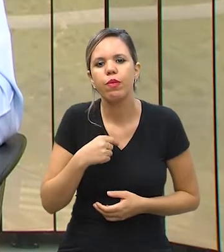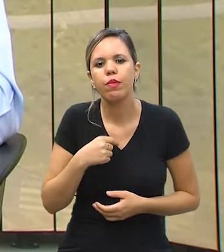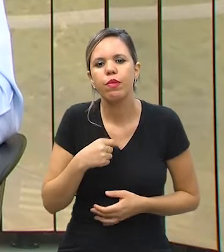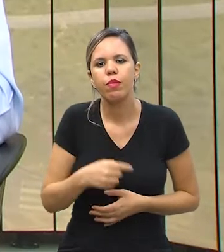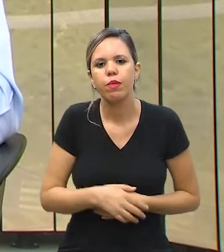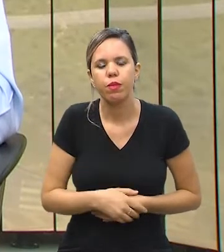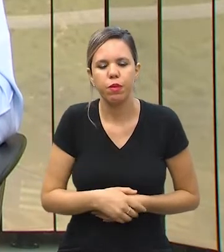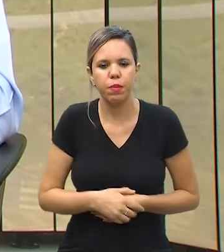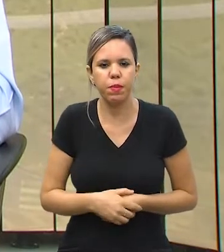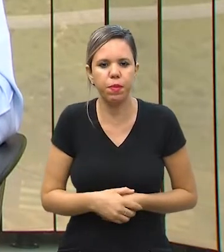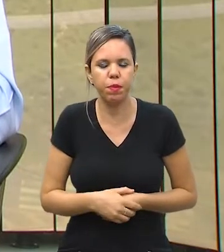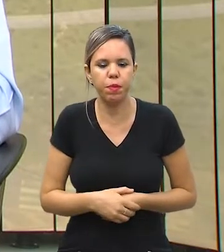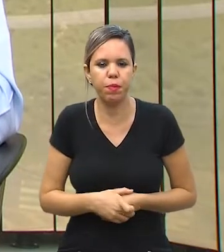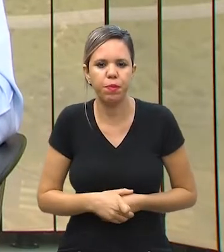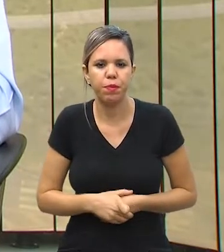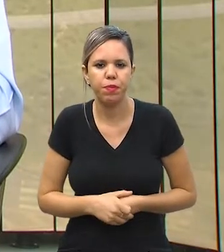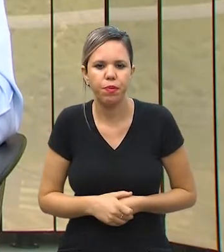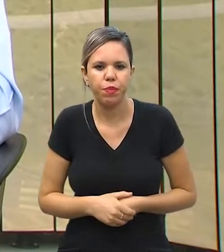Um sonho?